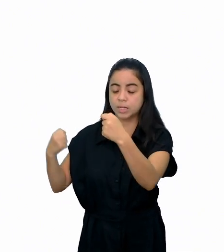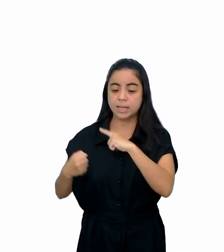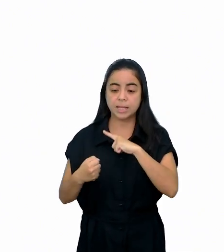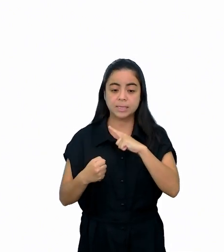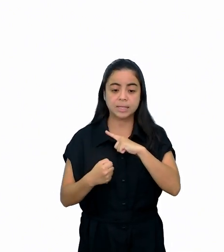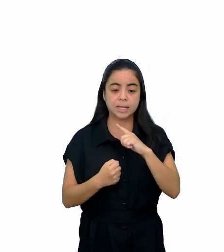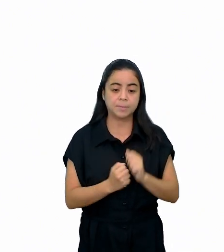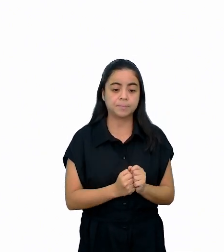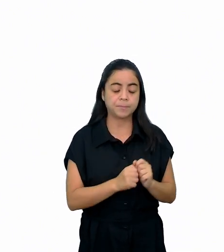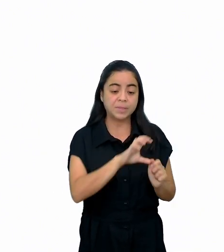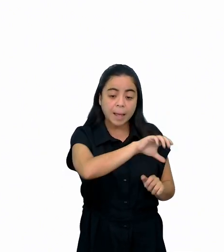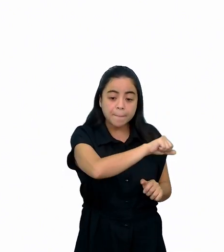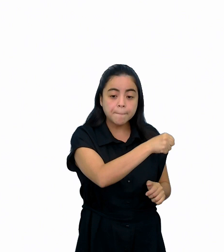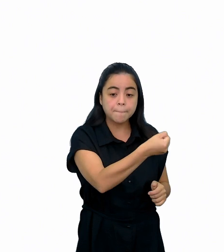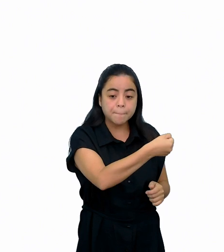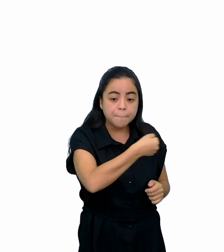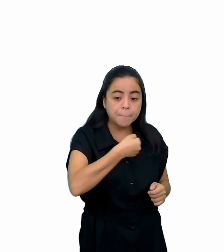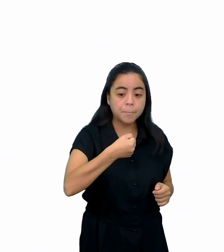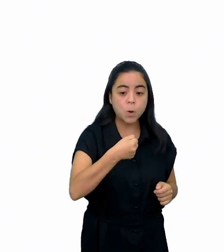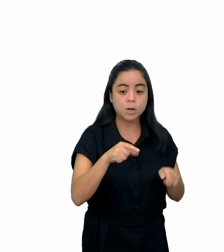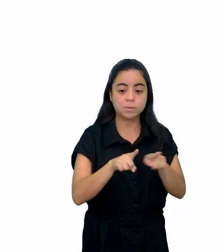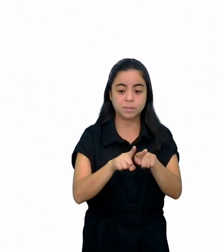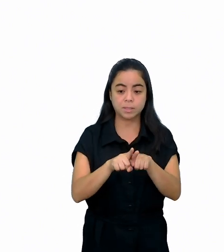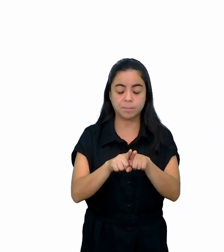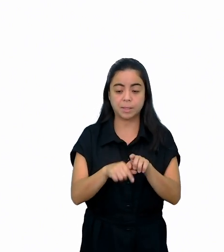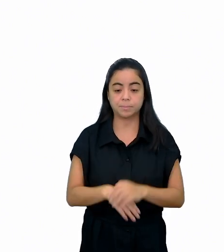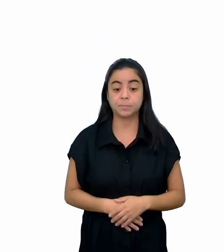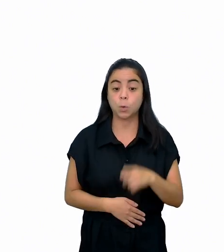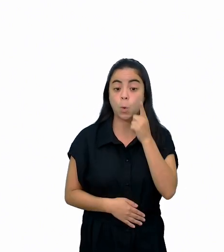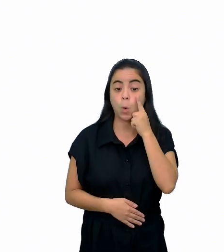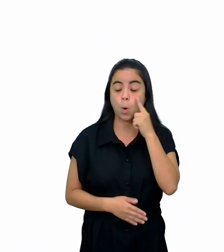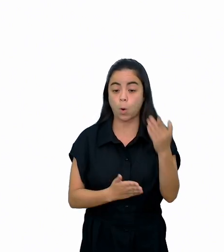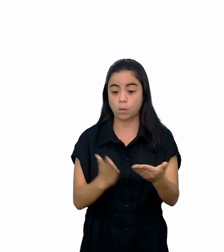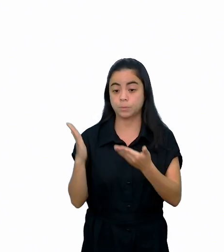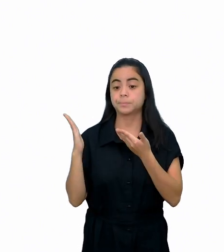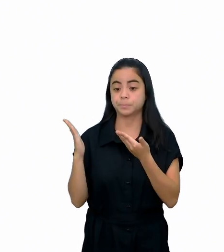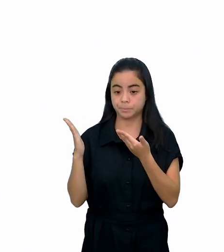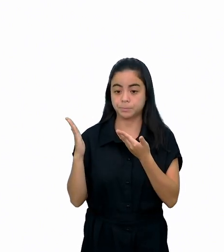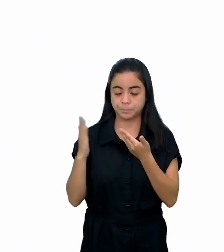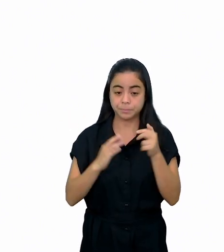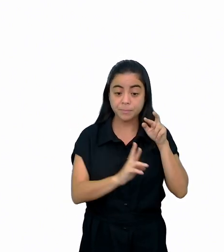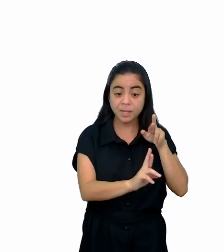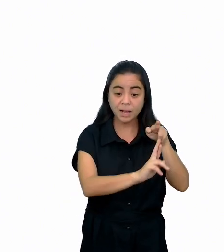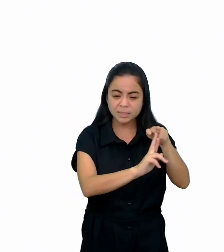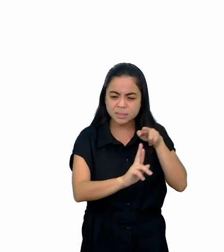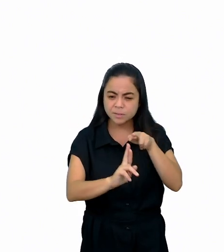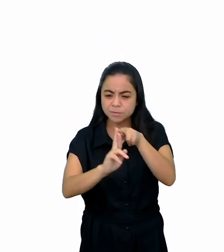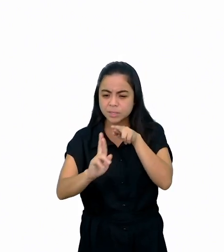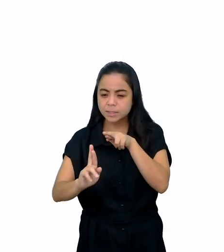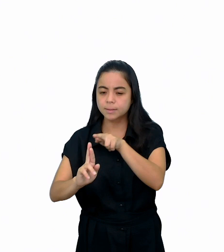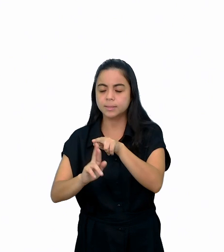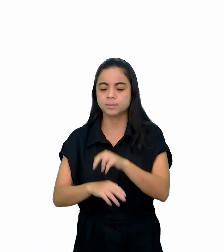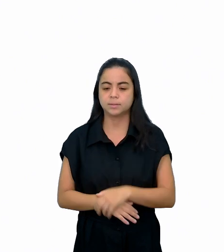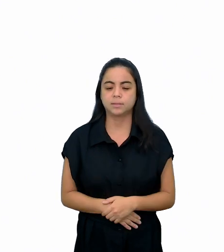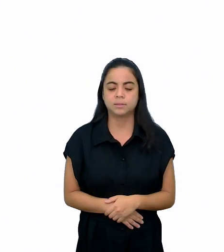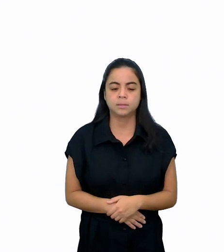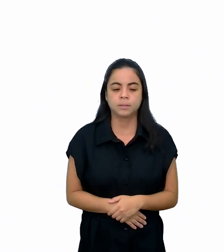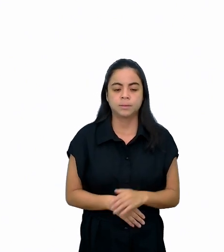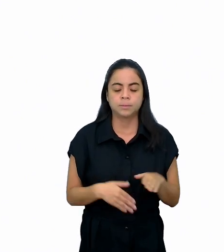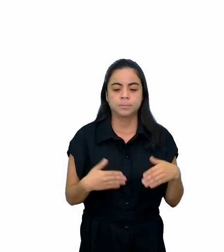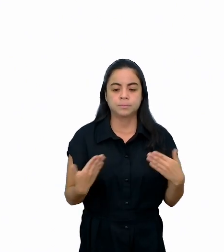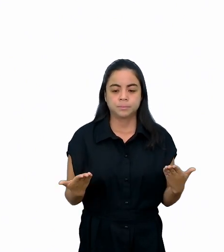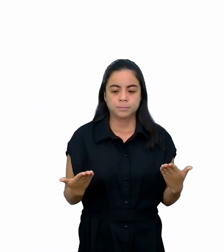à esquerda dos estudantes. Então, vamos revelar aí essas referências, né? Então,